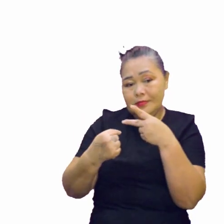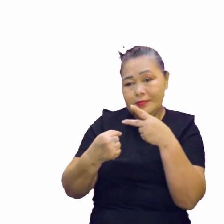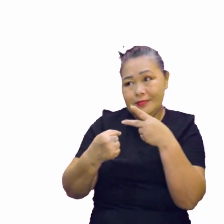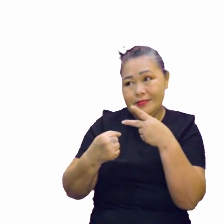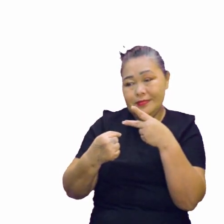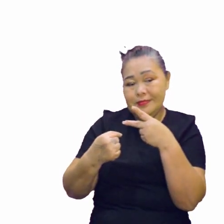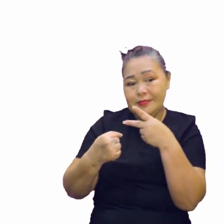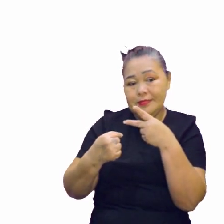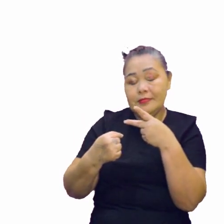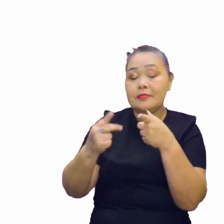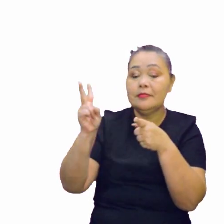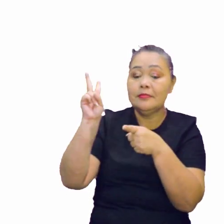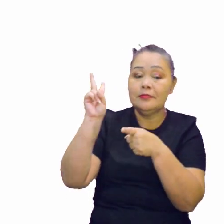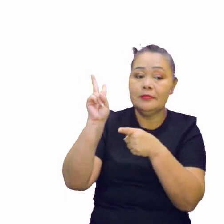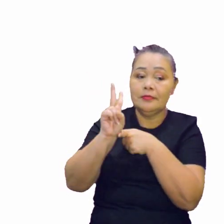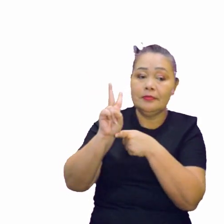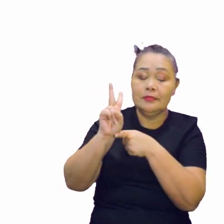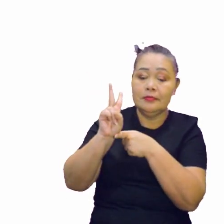Manutenção.